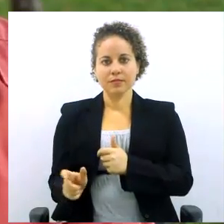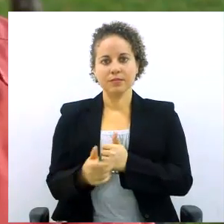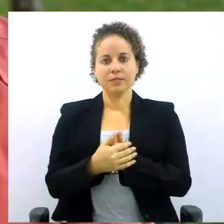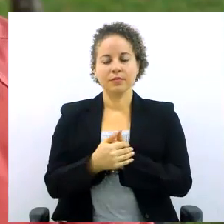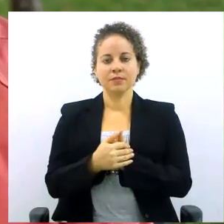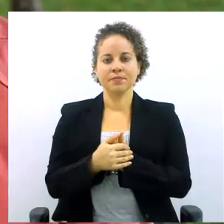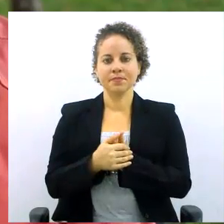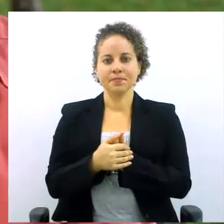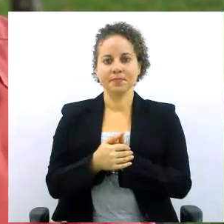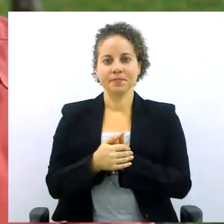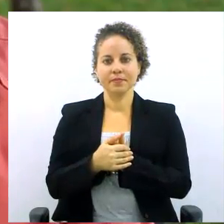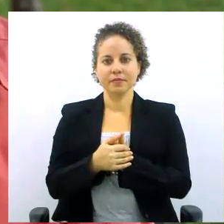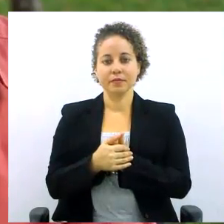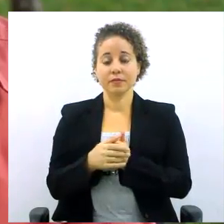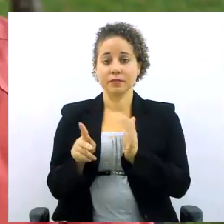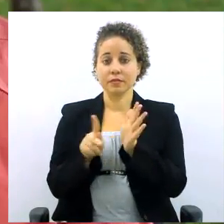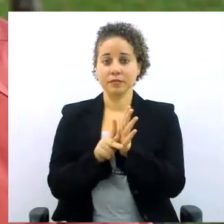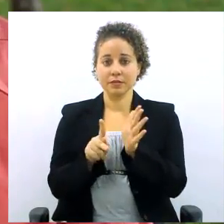são